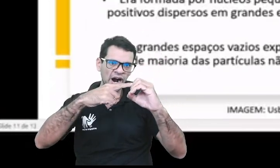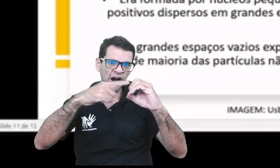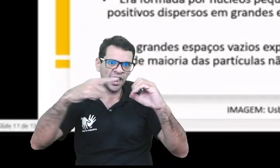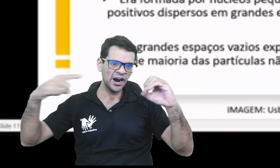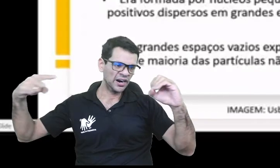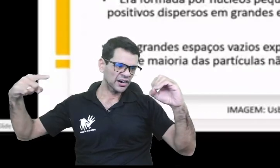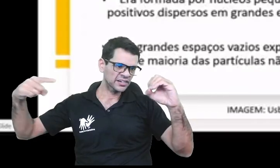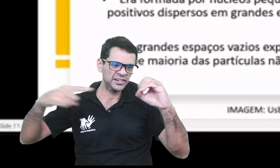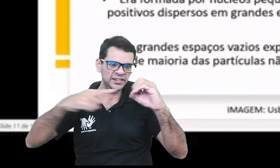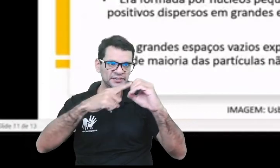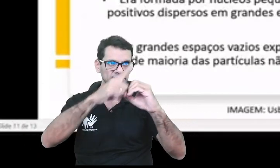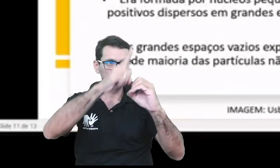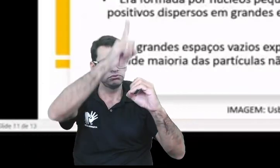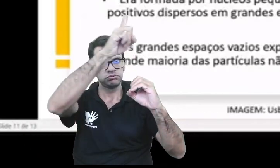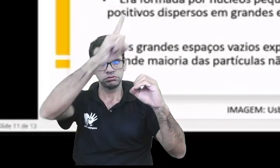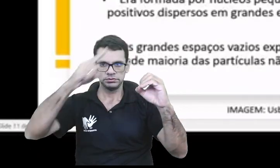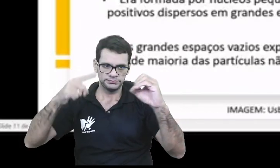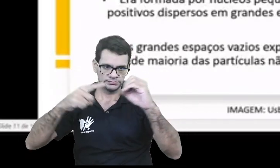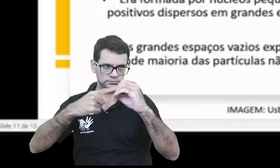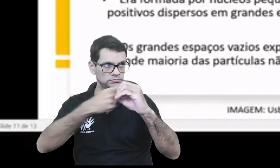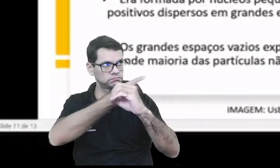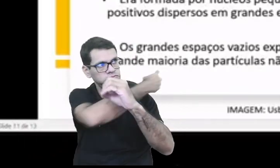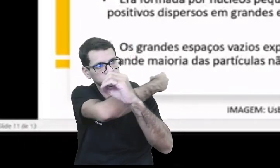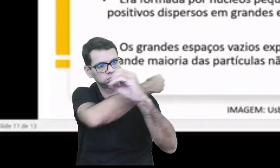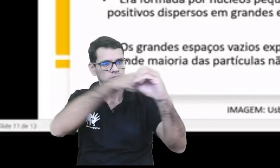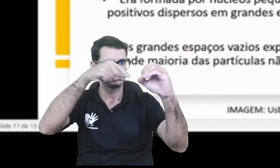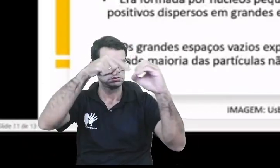Outra bateu e voltou.